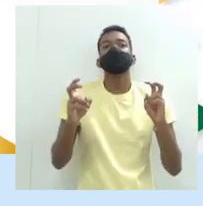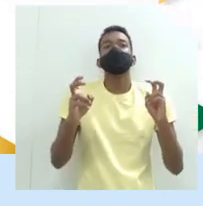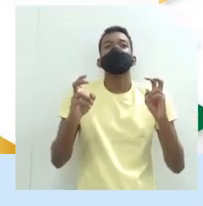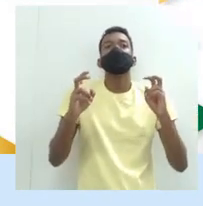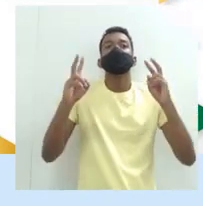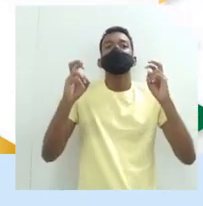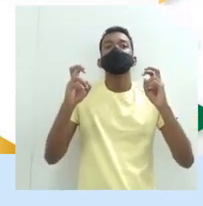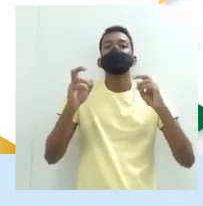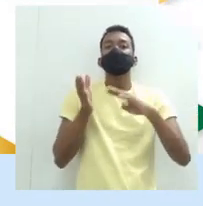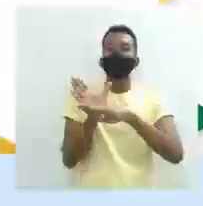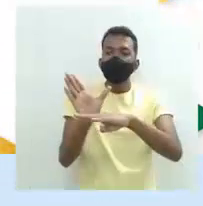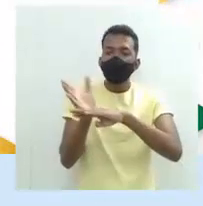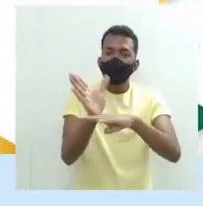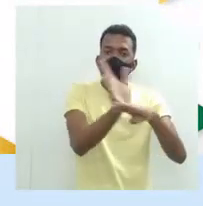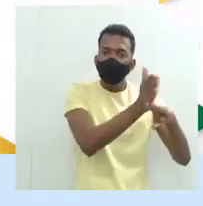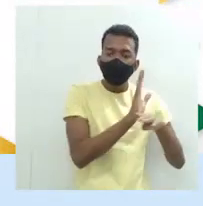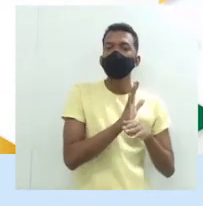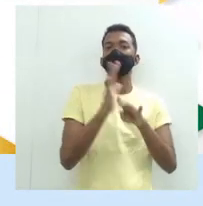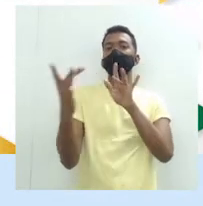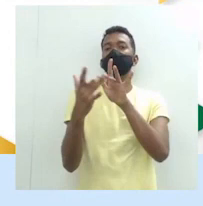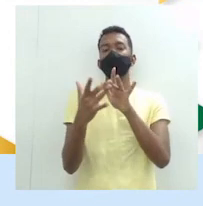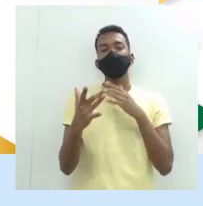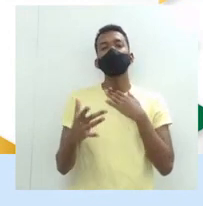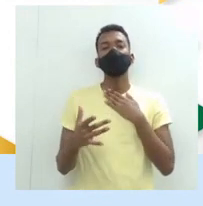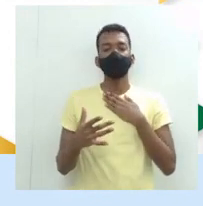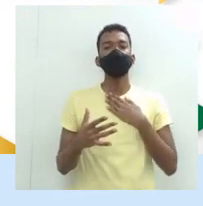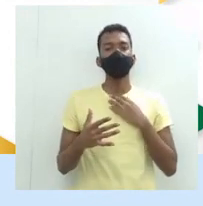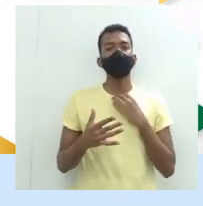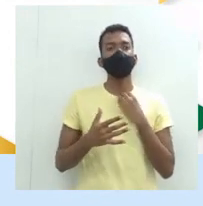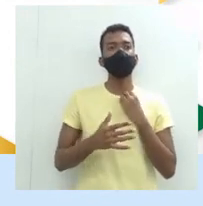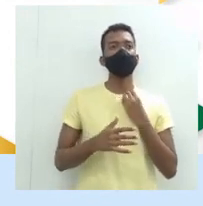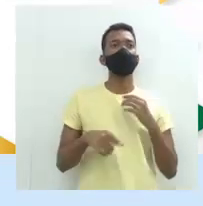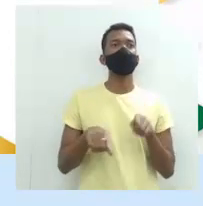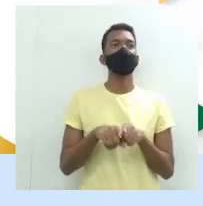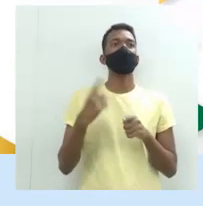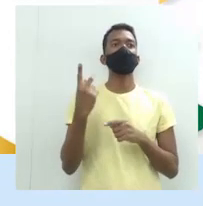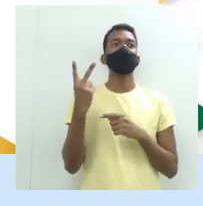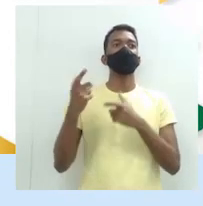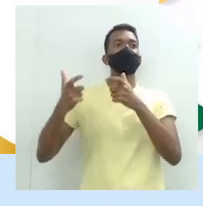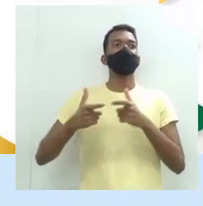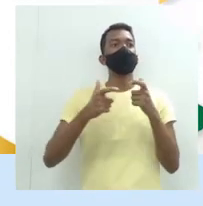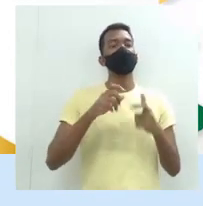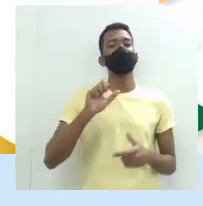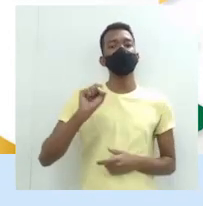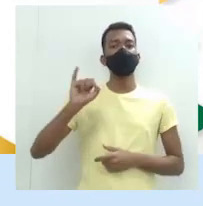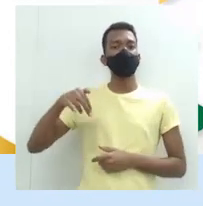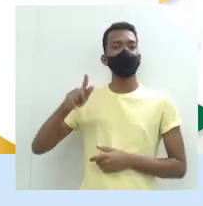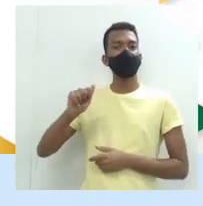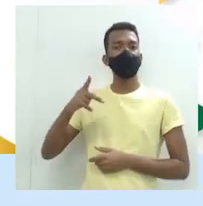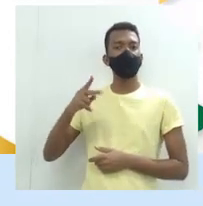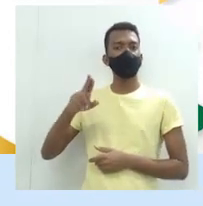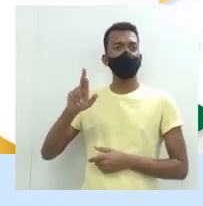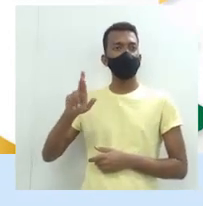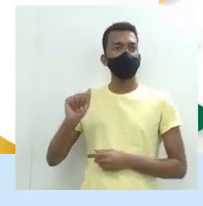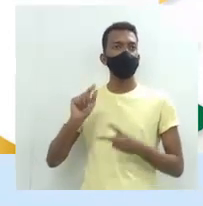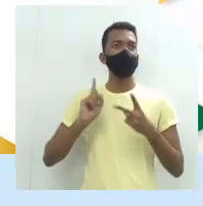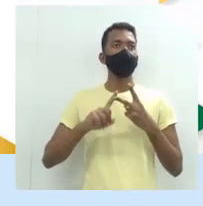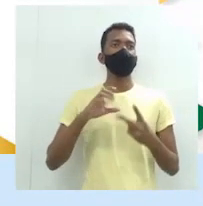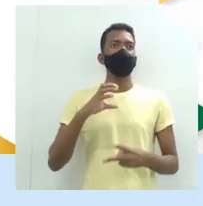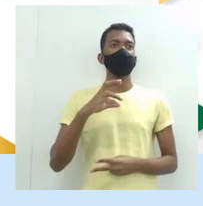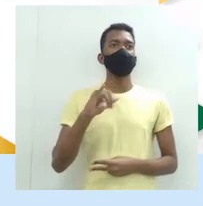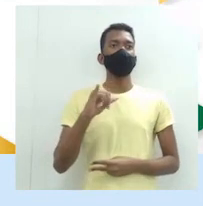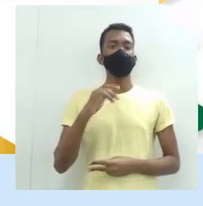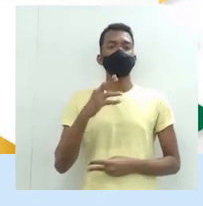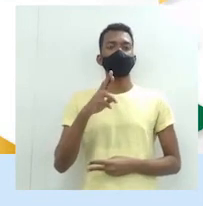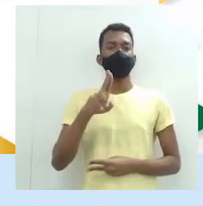linhas de ajuda, de contato nesse caso, e dois locais, Singapura e Cyprus, ou